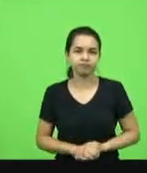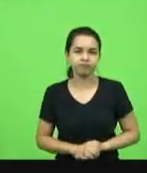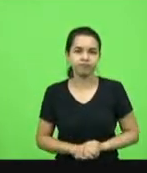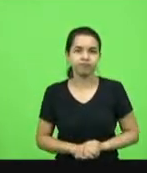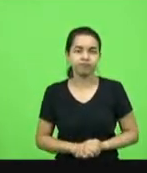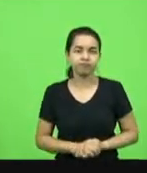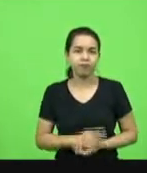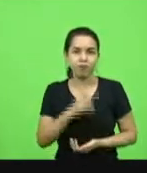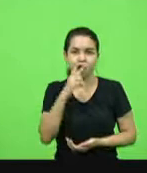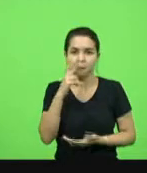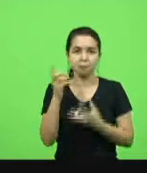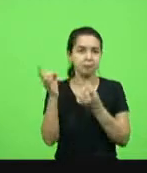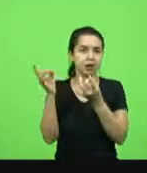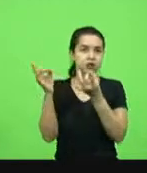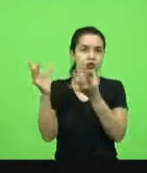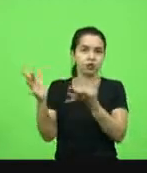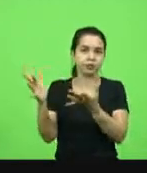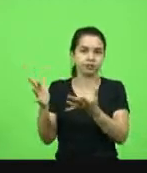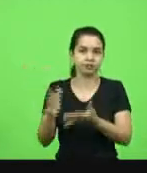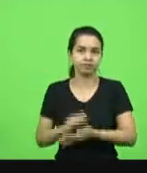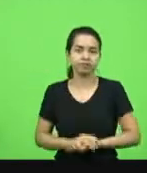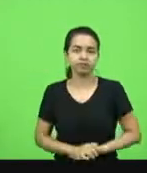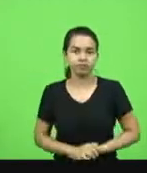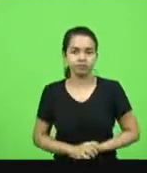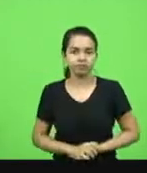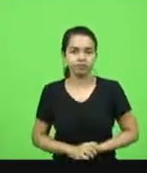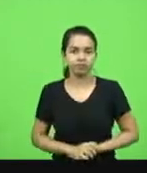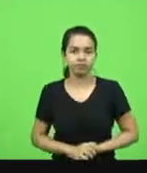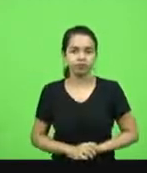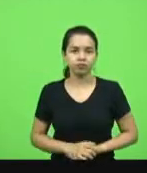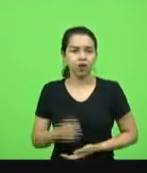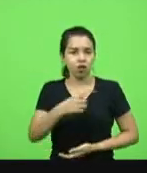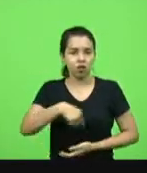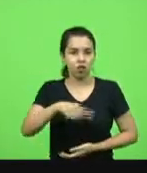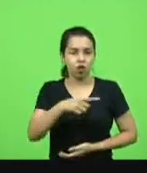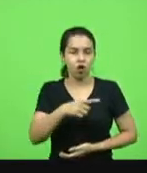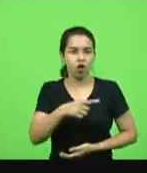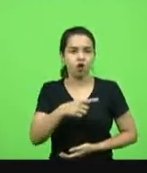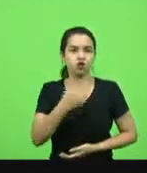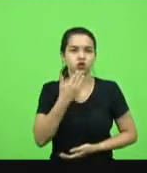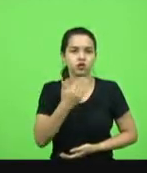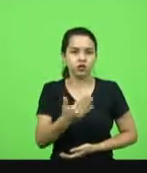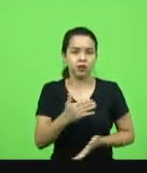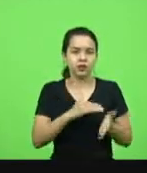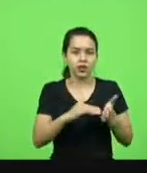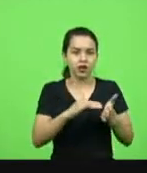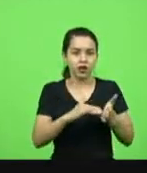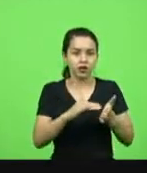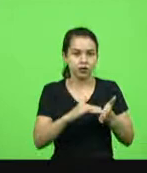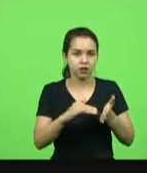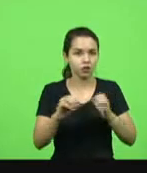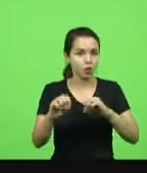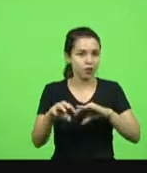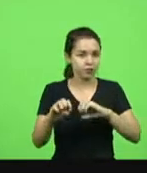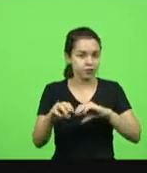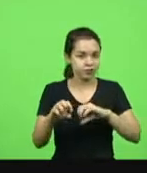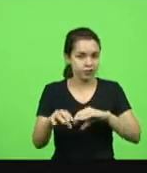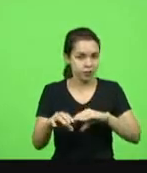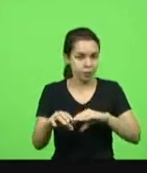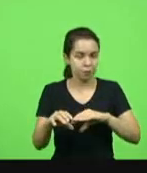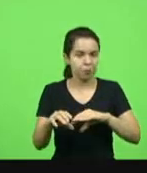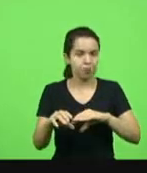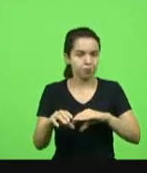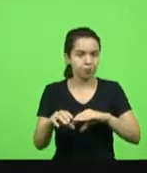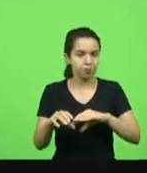o abandono nós solicitamos a secretaria de educação para que fizesse um levantamento